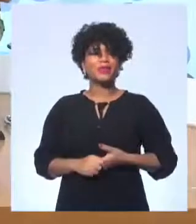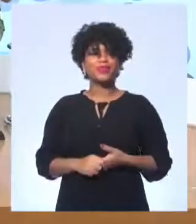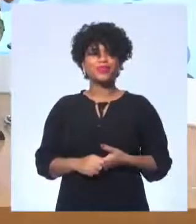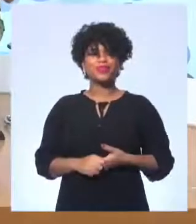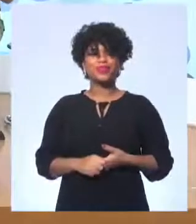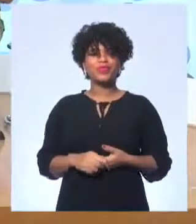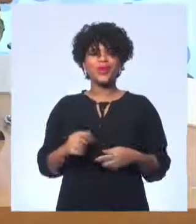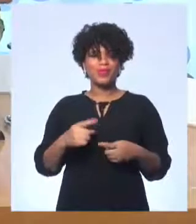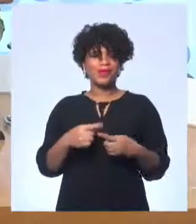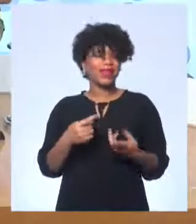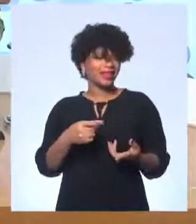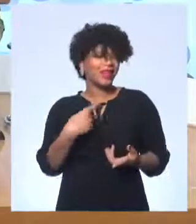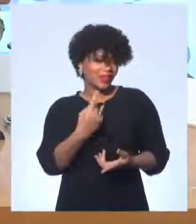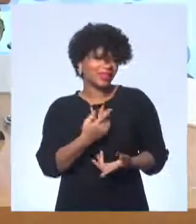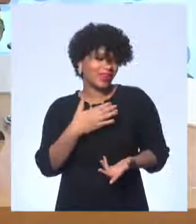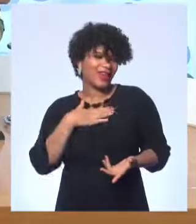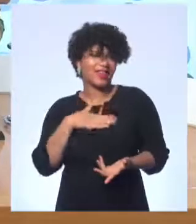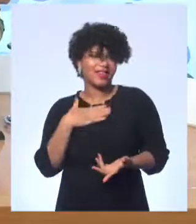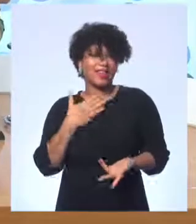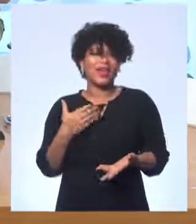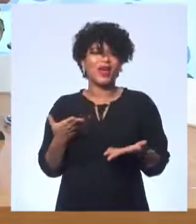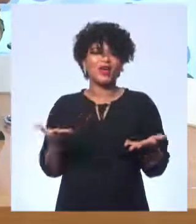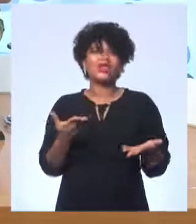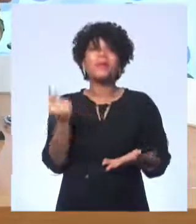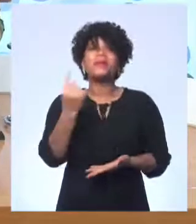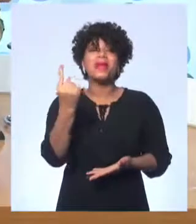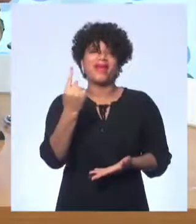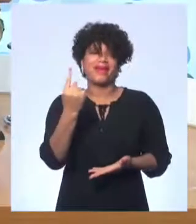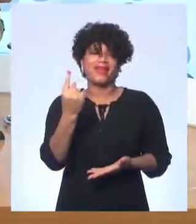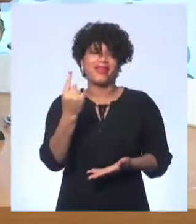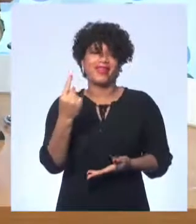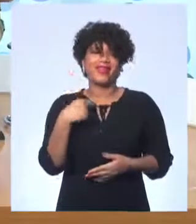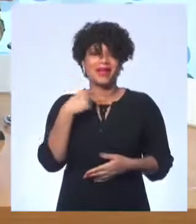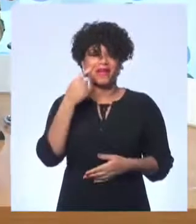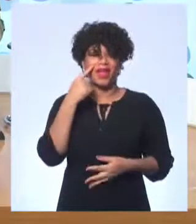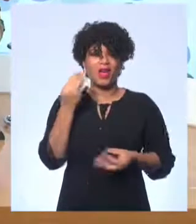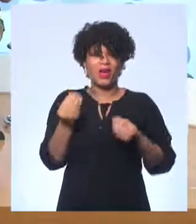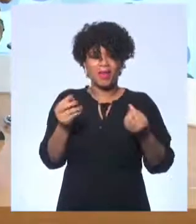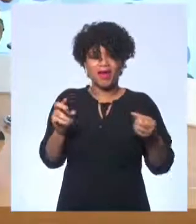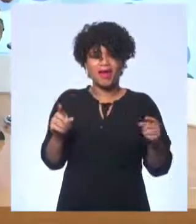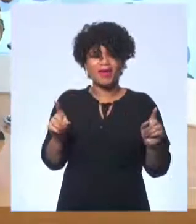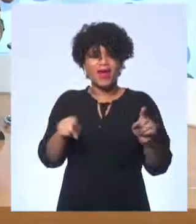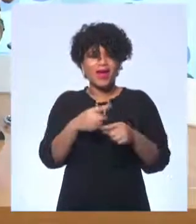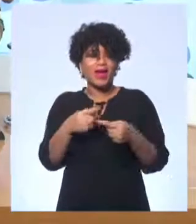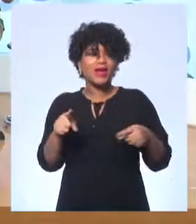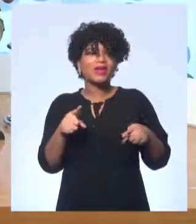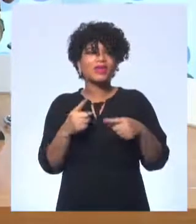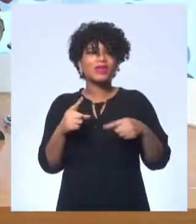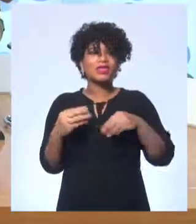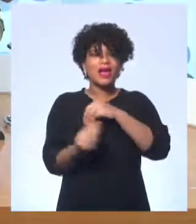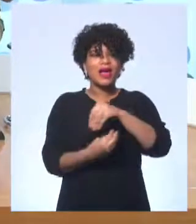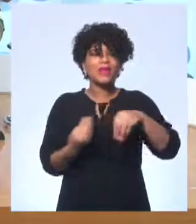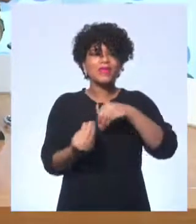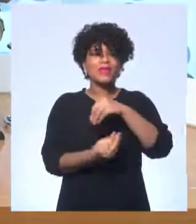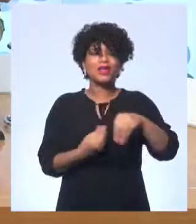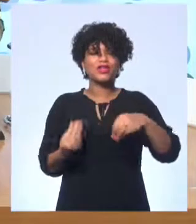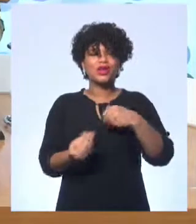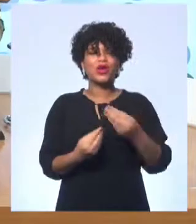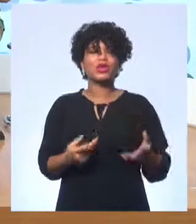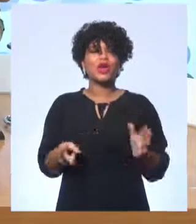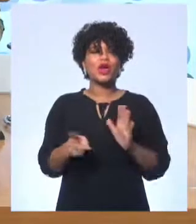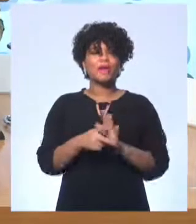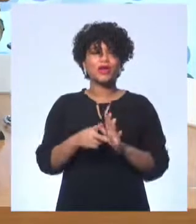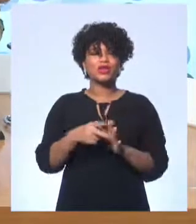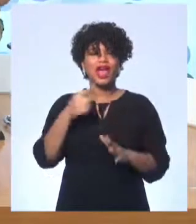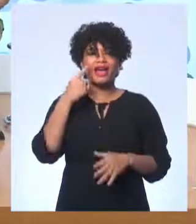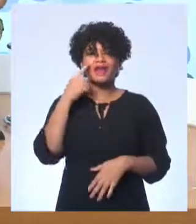nosso debut, né? Isso, a gente está debutando aqui. Vamos ver o que acontece quando a gente fala na língua musical